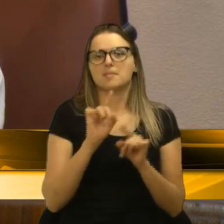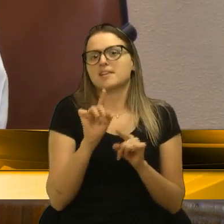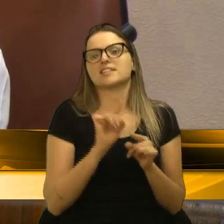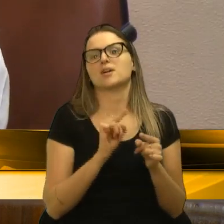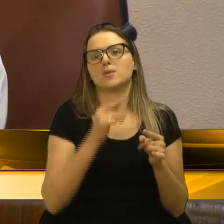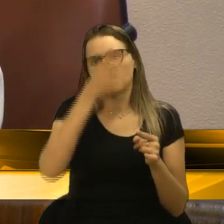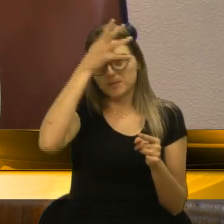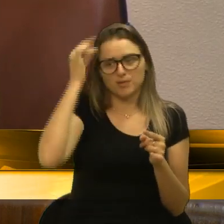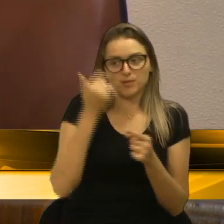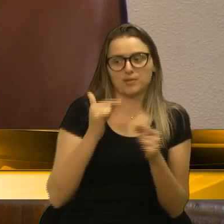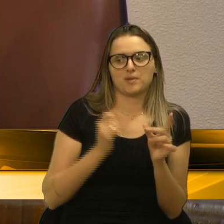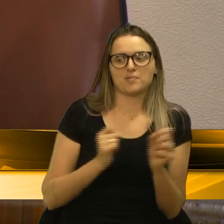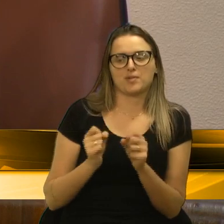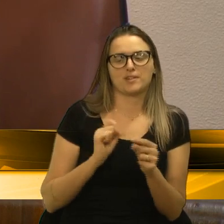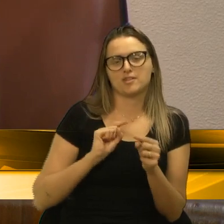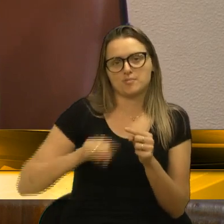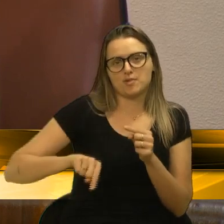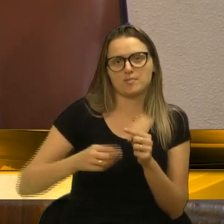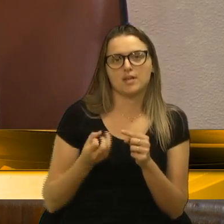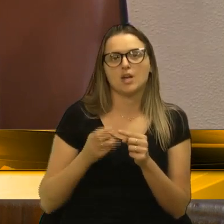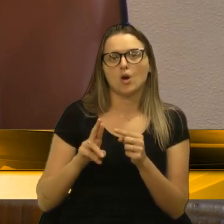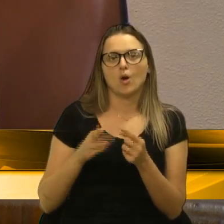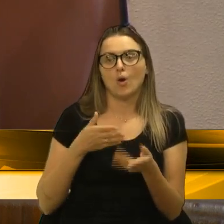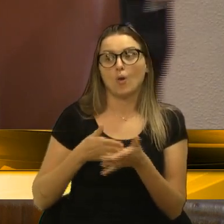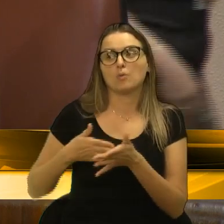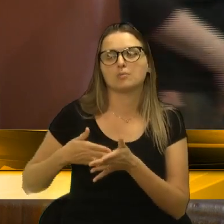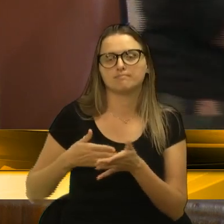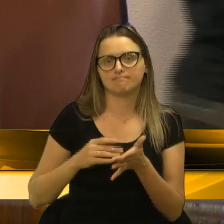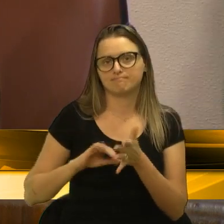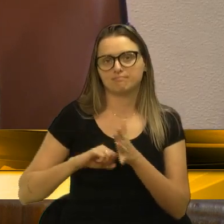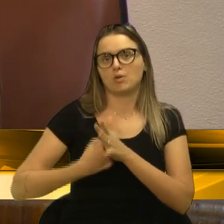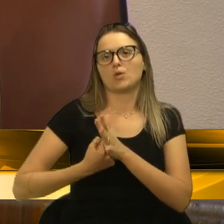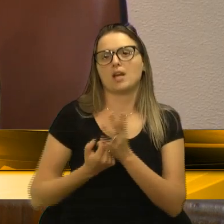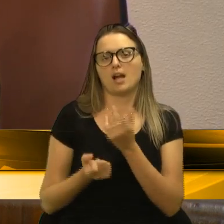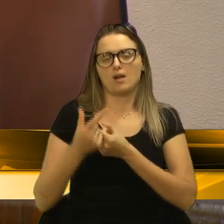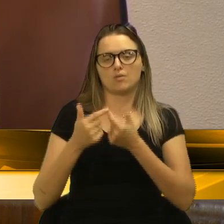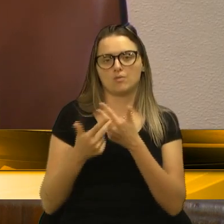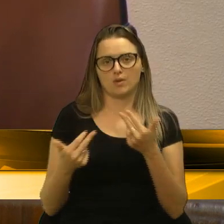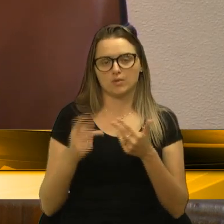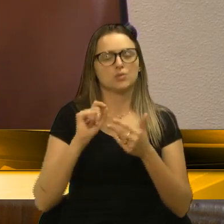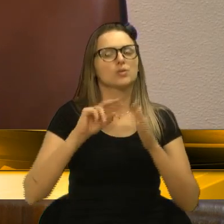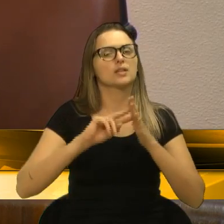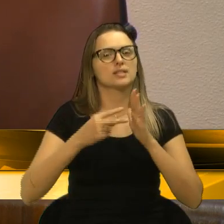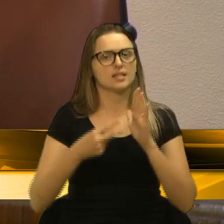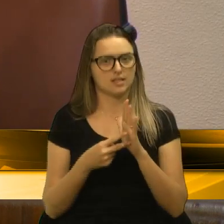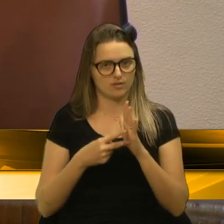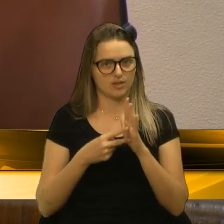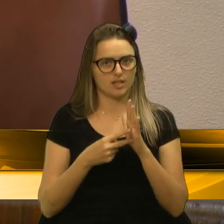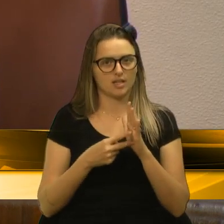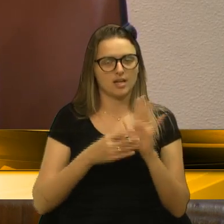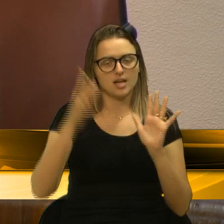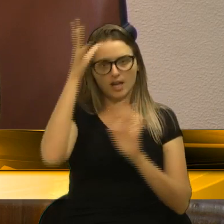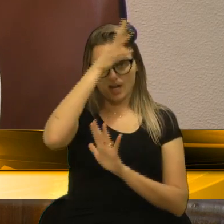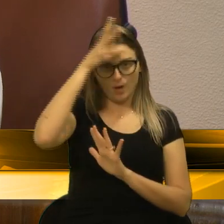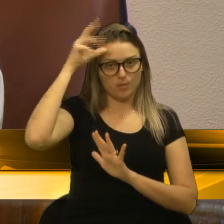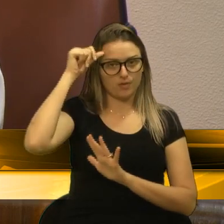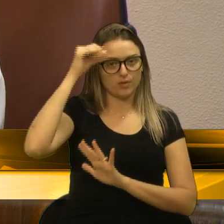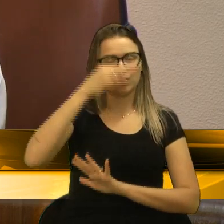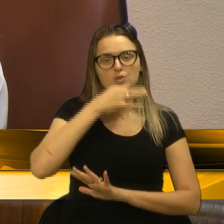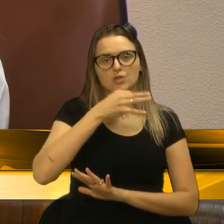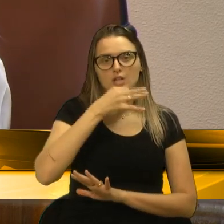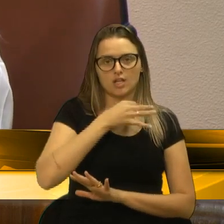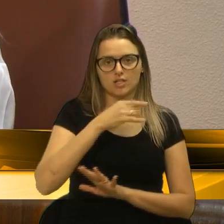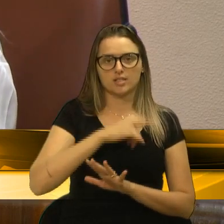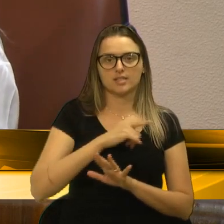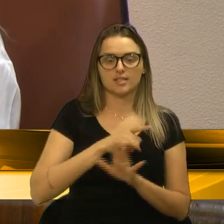proibir nem criar embaraços à sua realização. Em outras palavras, o Poder Público Municipal, norteado